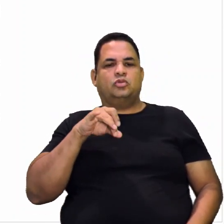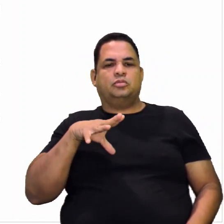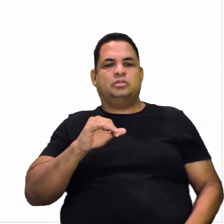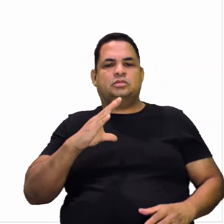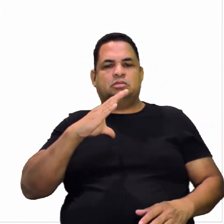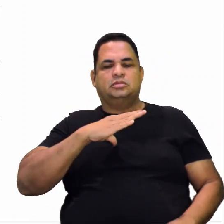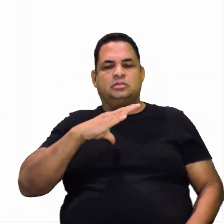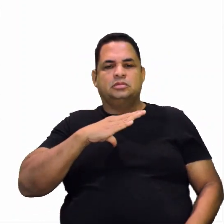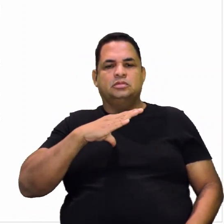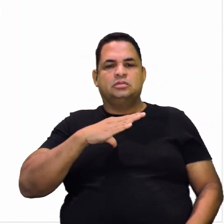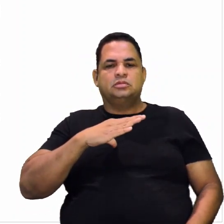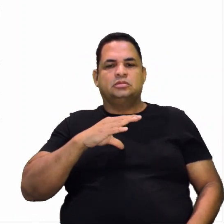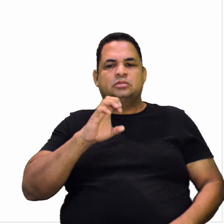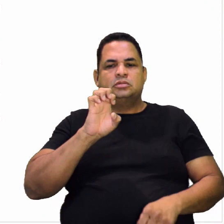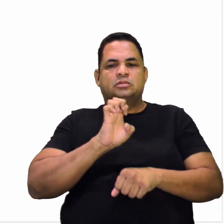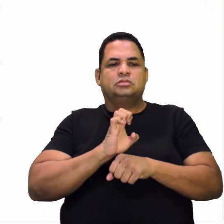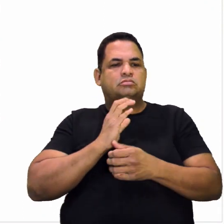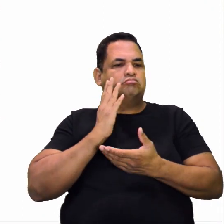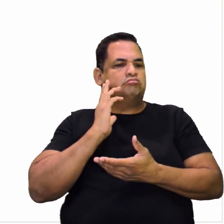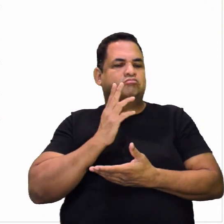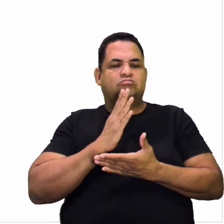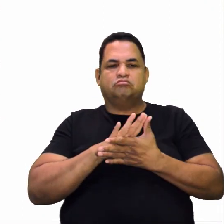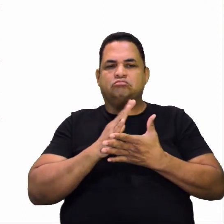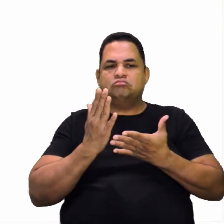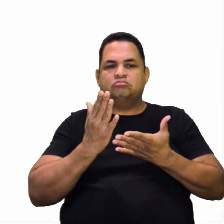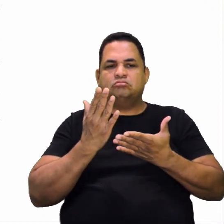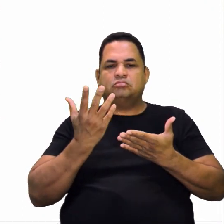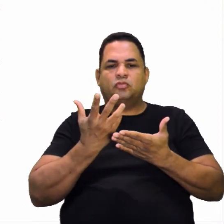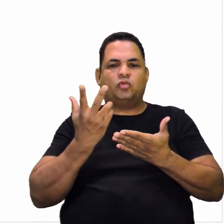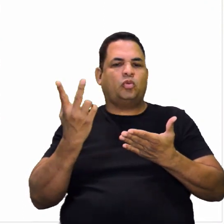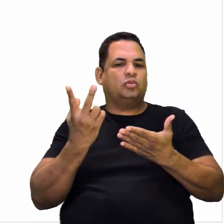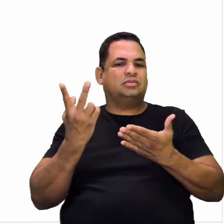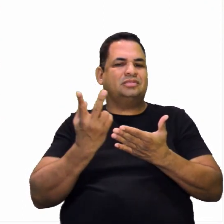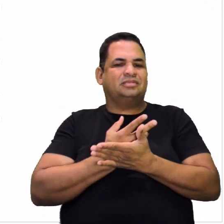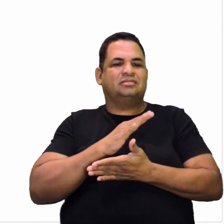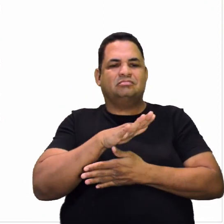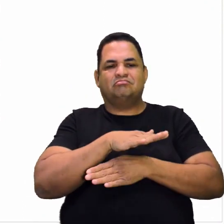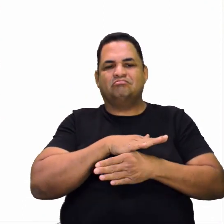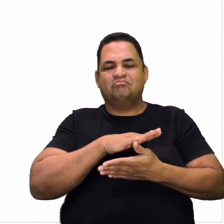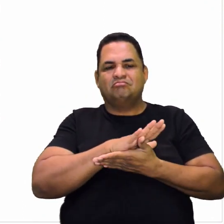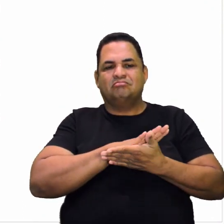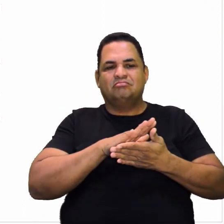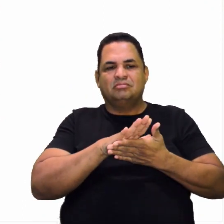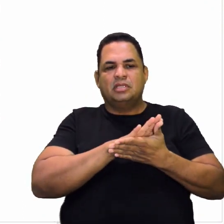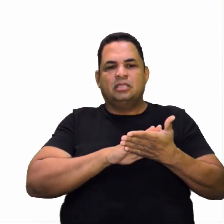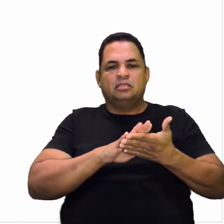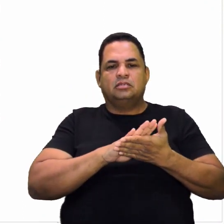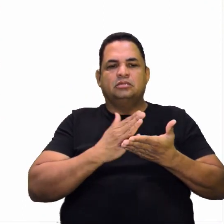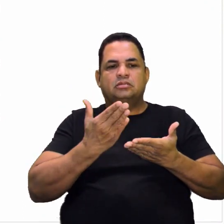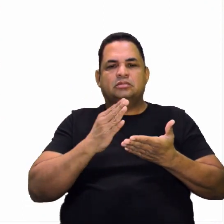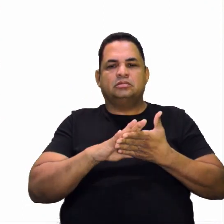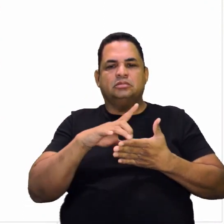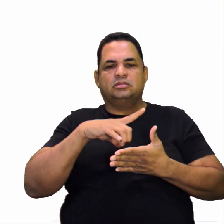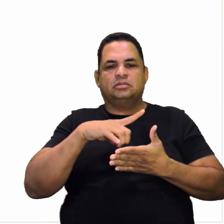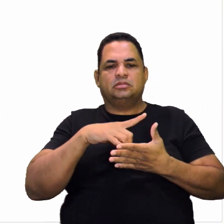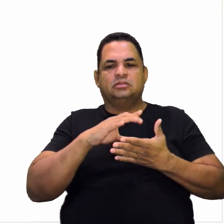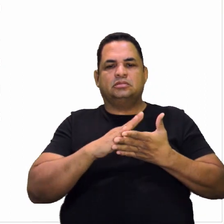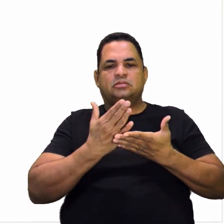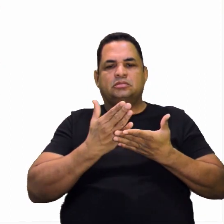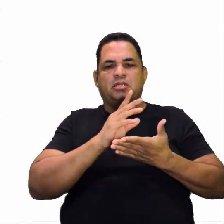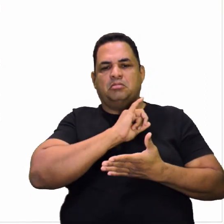cidades-estado manteve-se intocável, apesar da centralização política implementada pelos imperadores